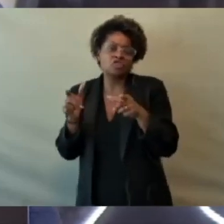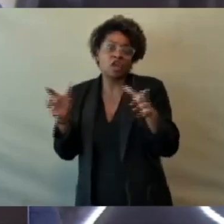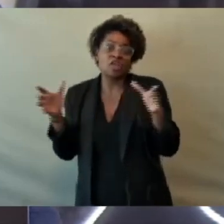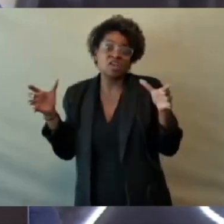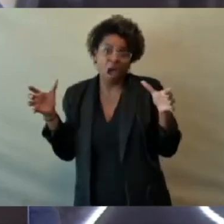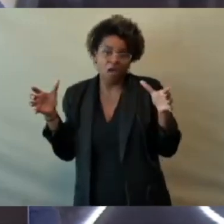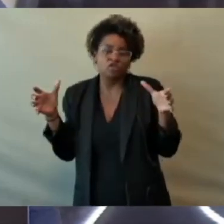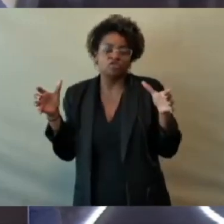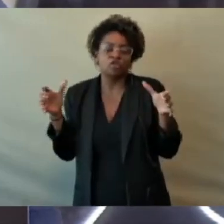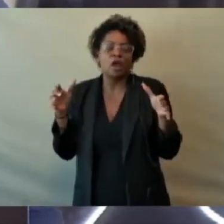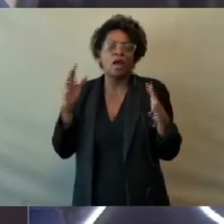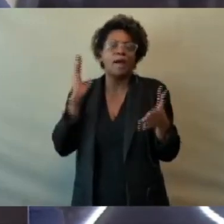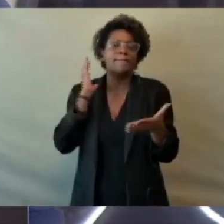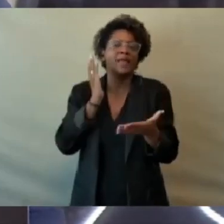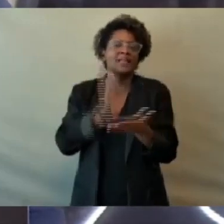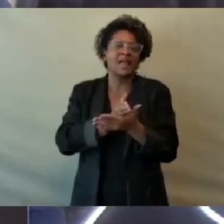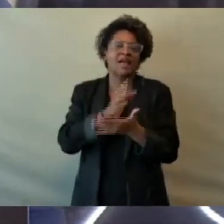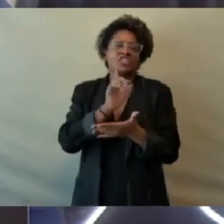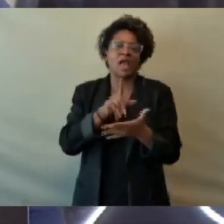do orçamento